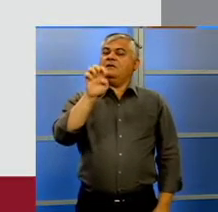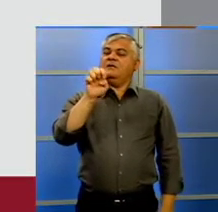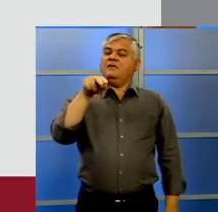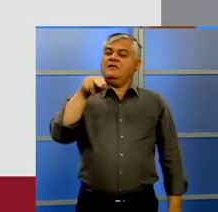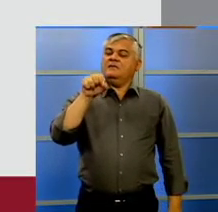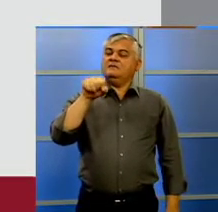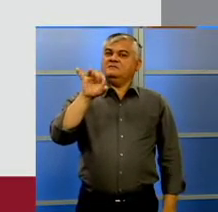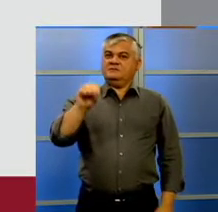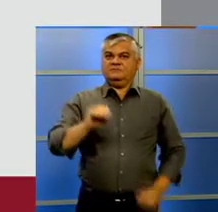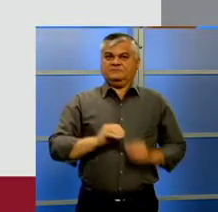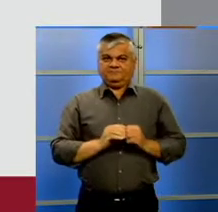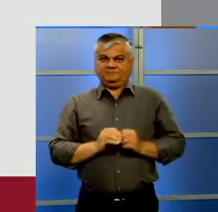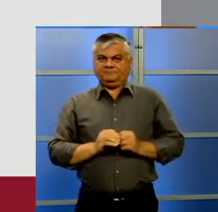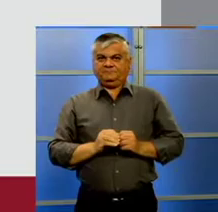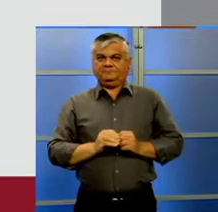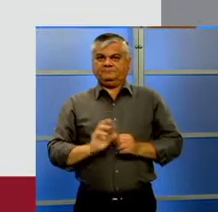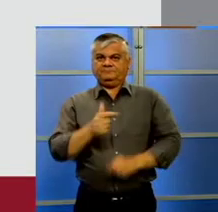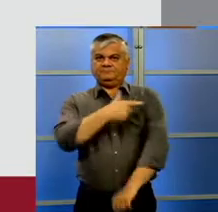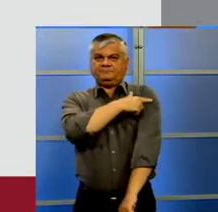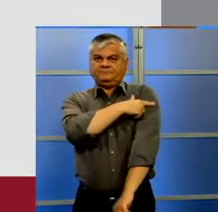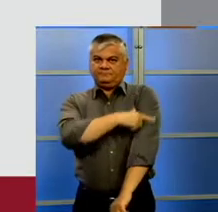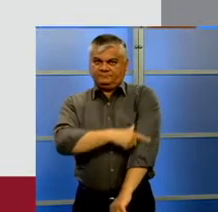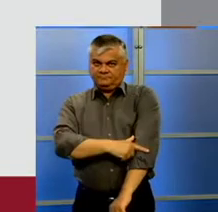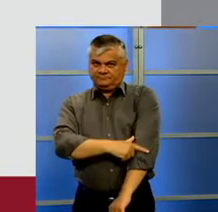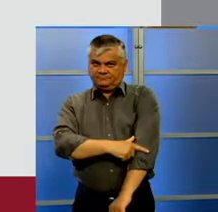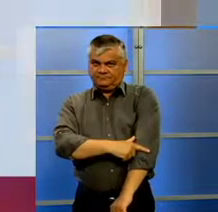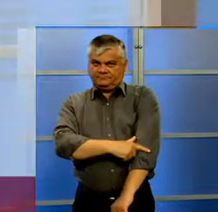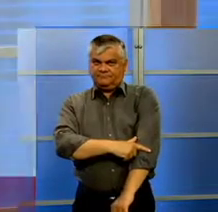Professor Ronaldo, educação.